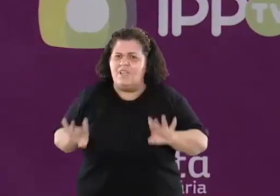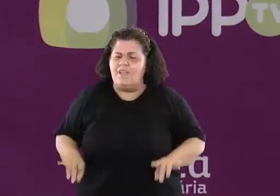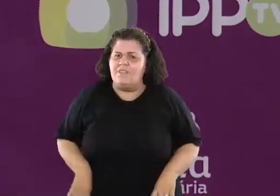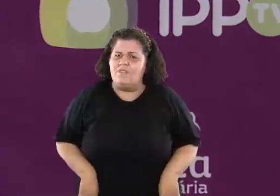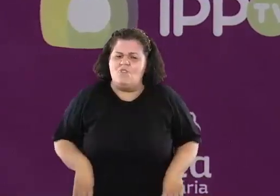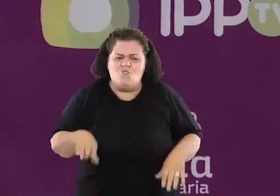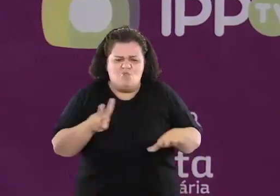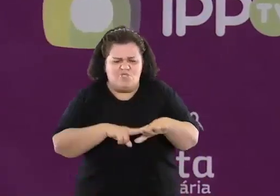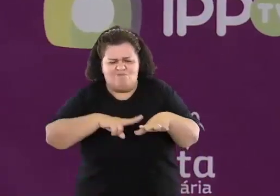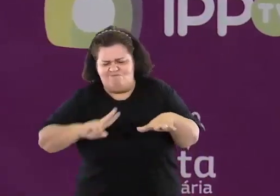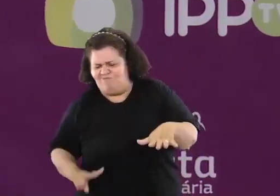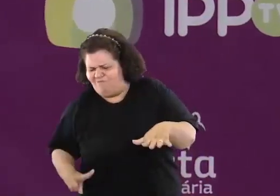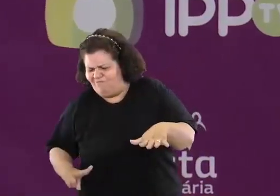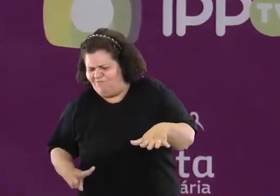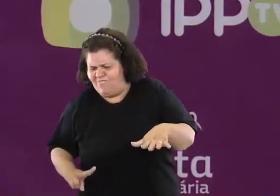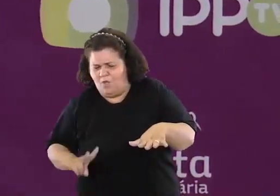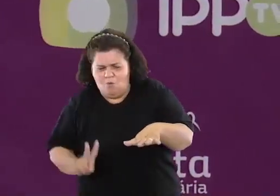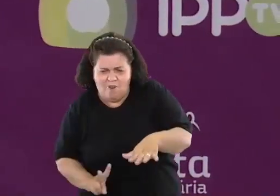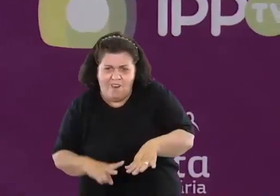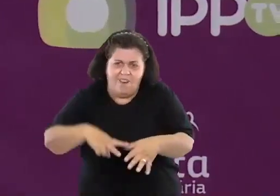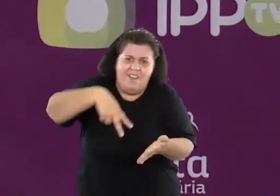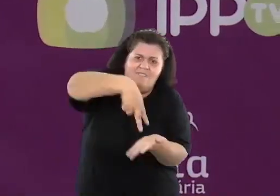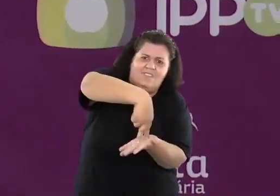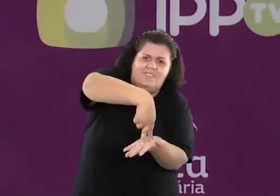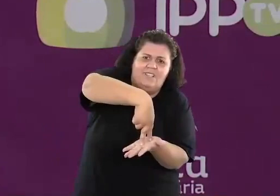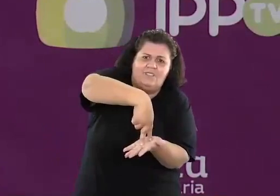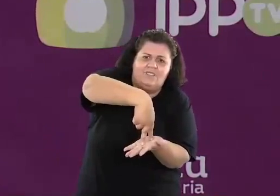os caídos são levantados.